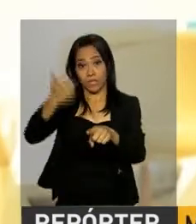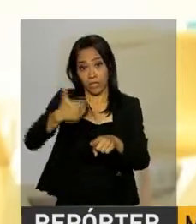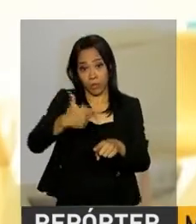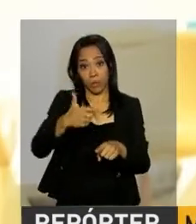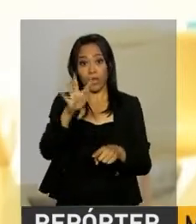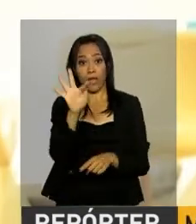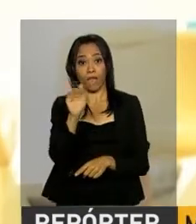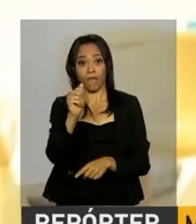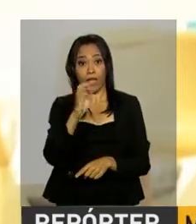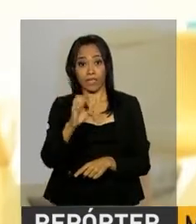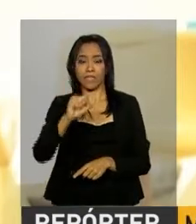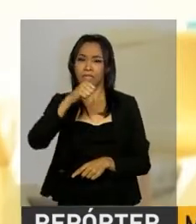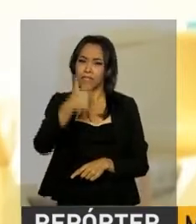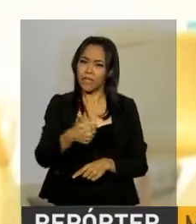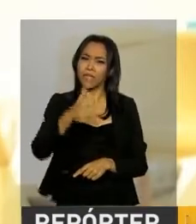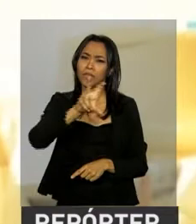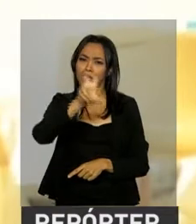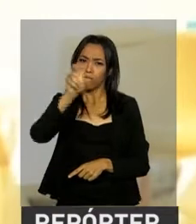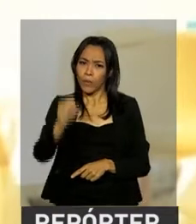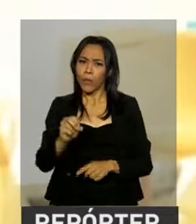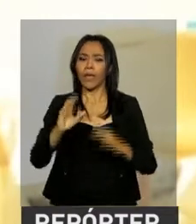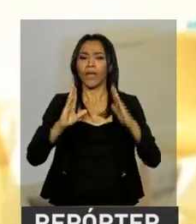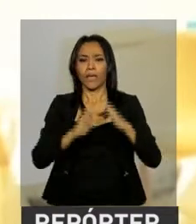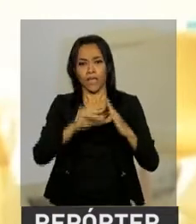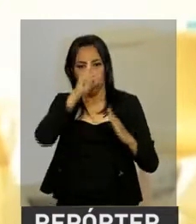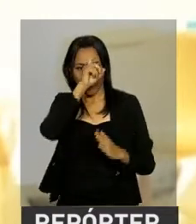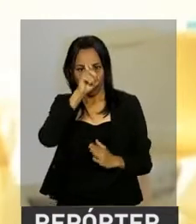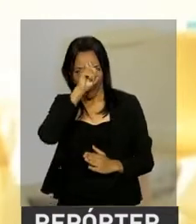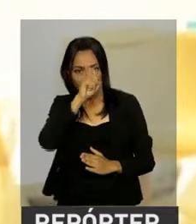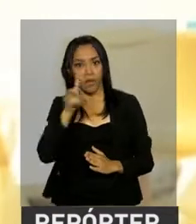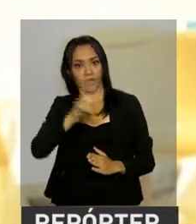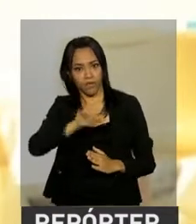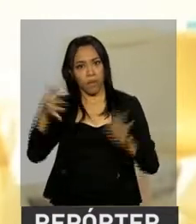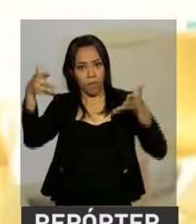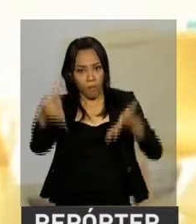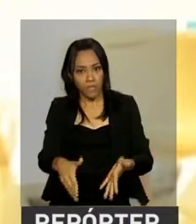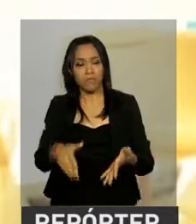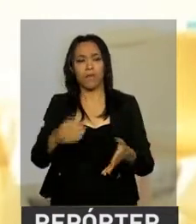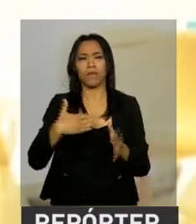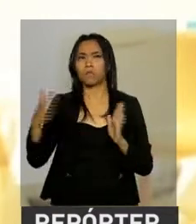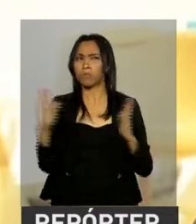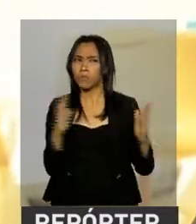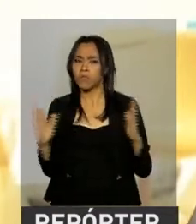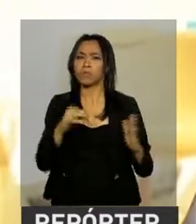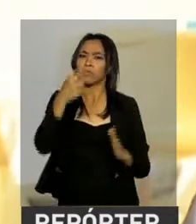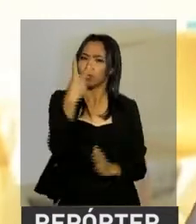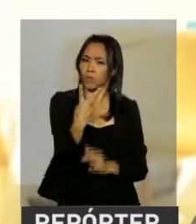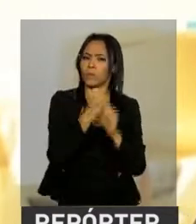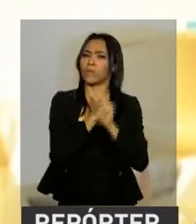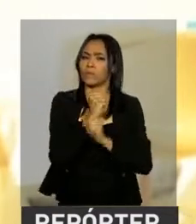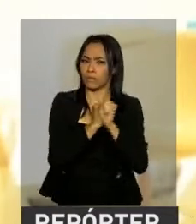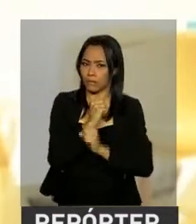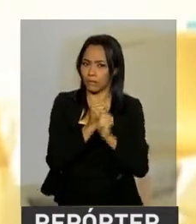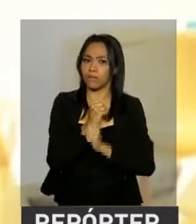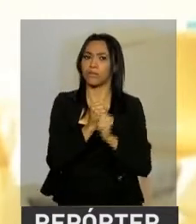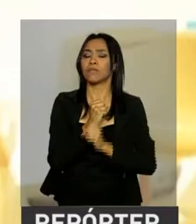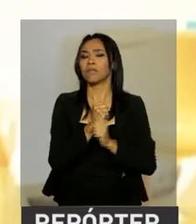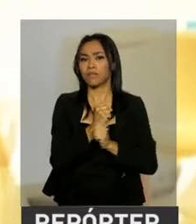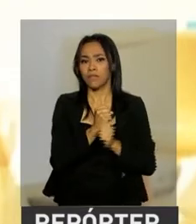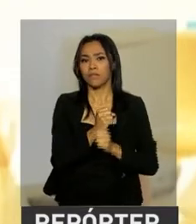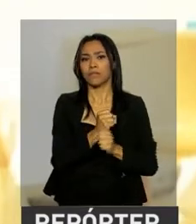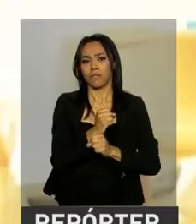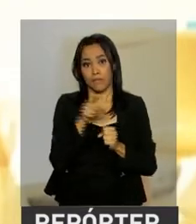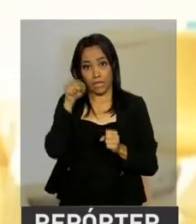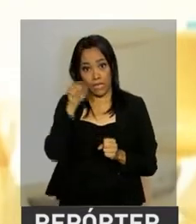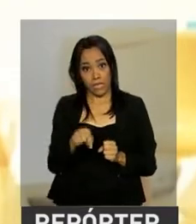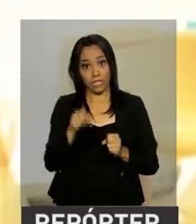vão ser 150 hospitais que vão participar. Durante 2 anos a gente vai fazer essa escalada então,